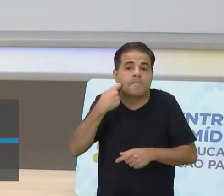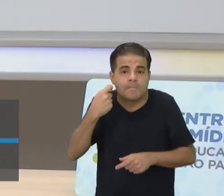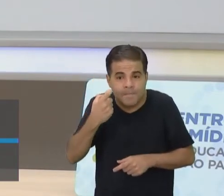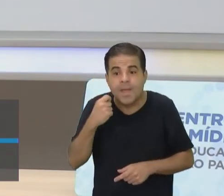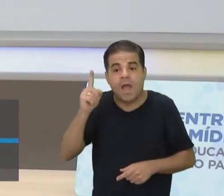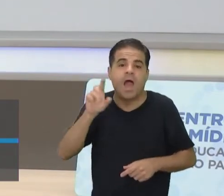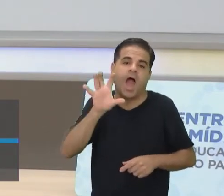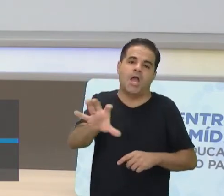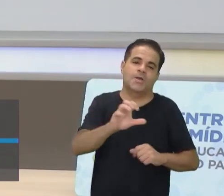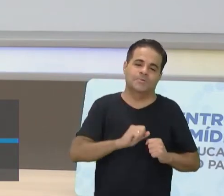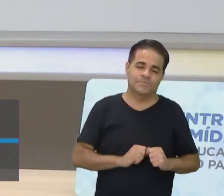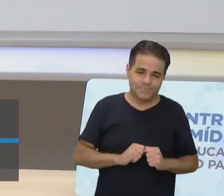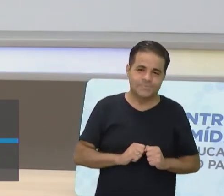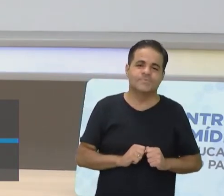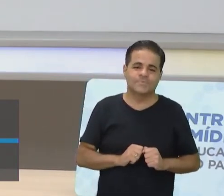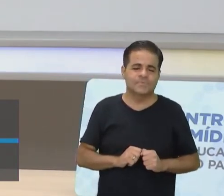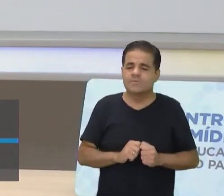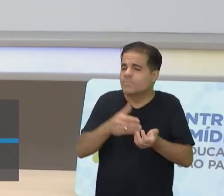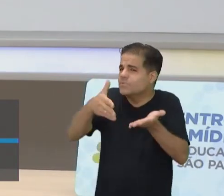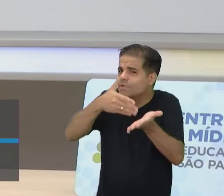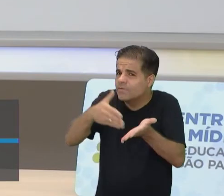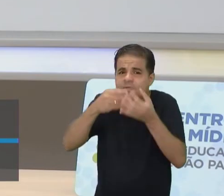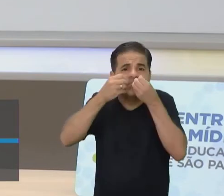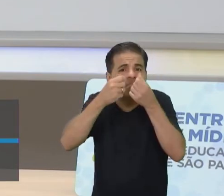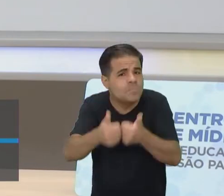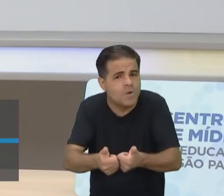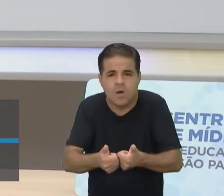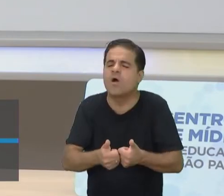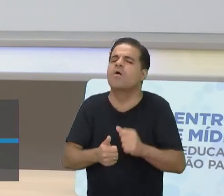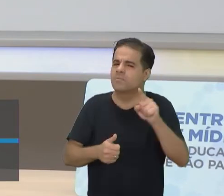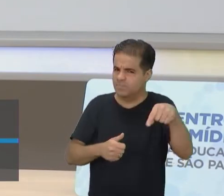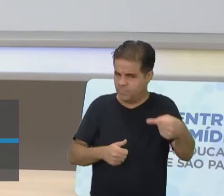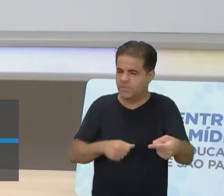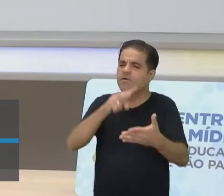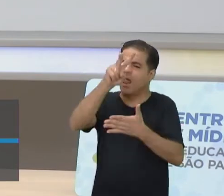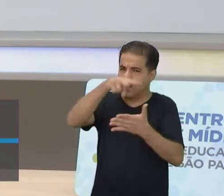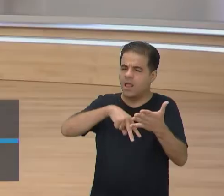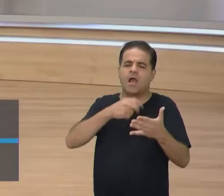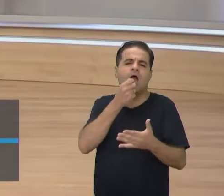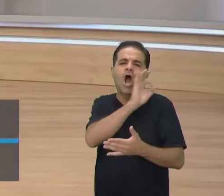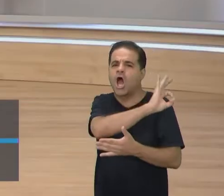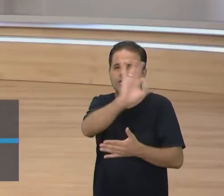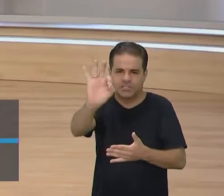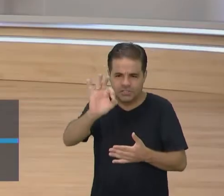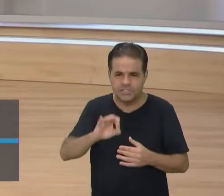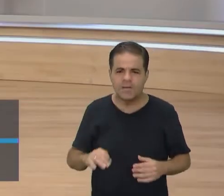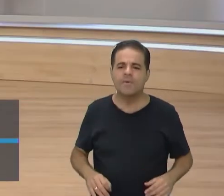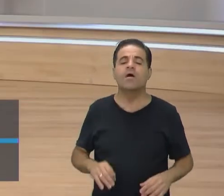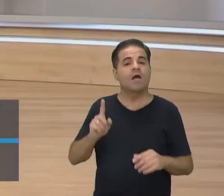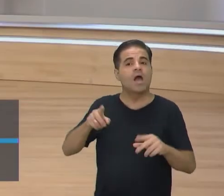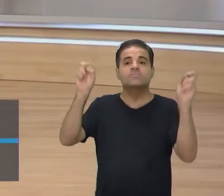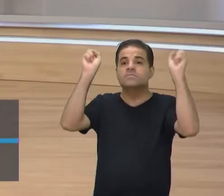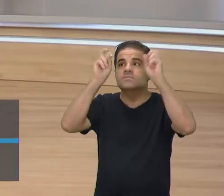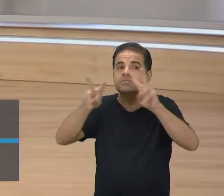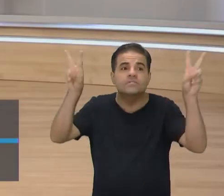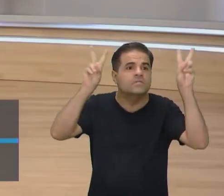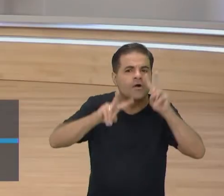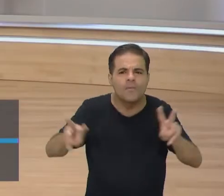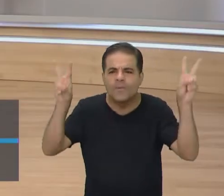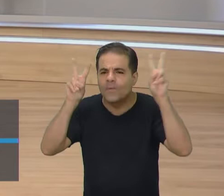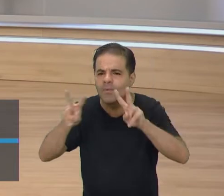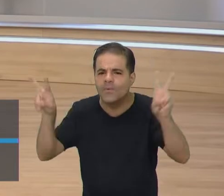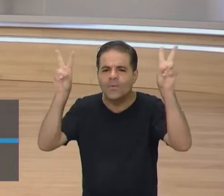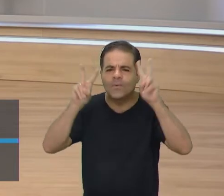é isso, mas o livro bom, O Velho e o Mar, anota aí, leia. Sim, e aí é essa visão, né? Você